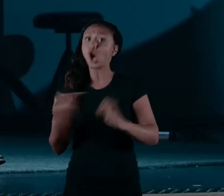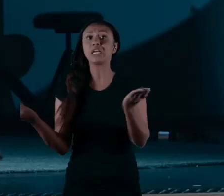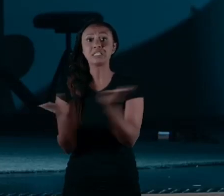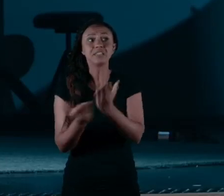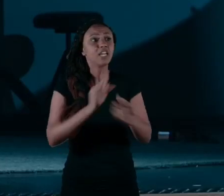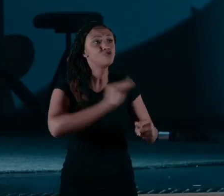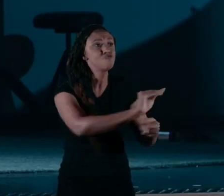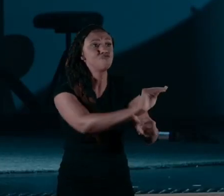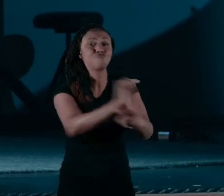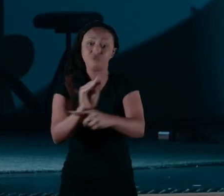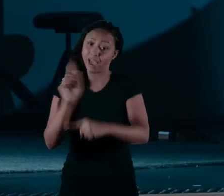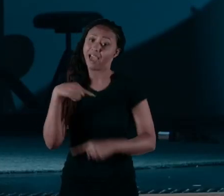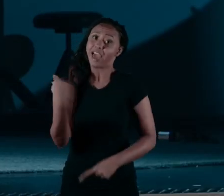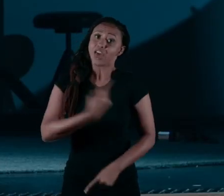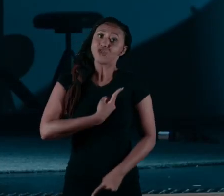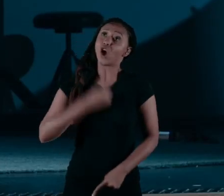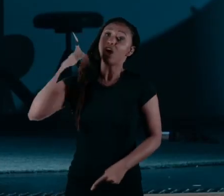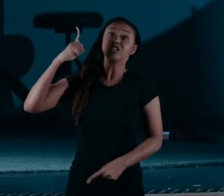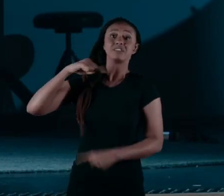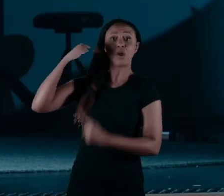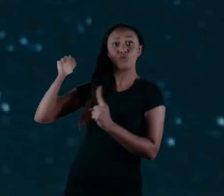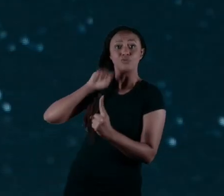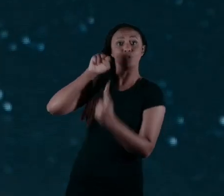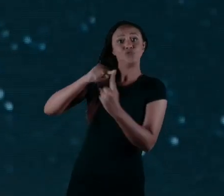é o chamado de Deus para a igreja.